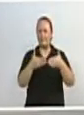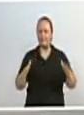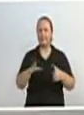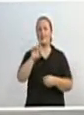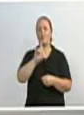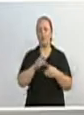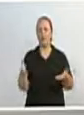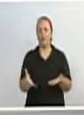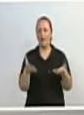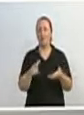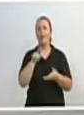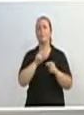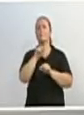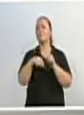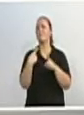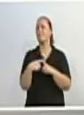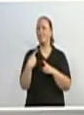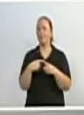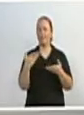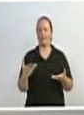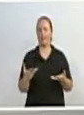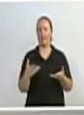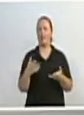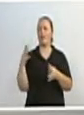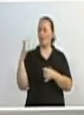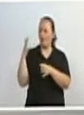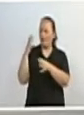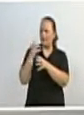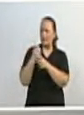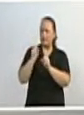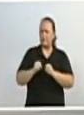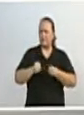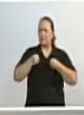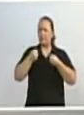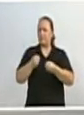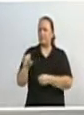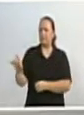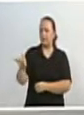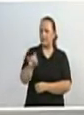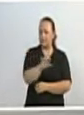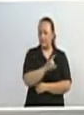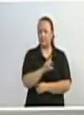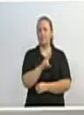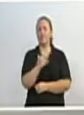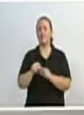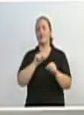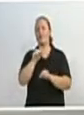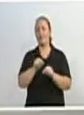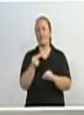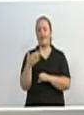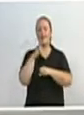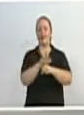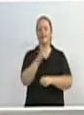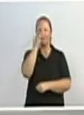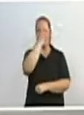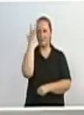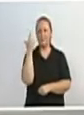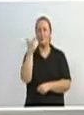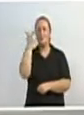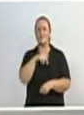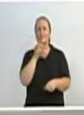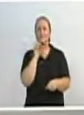uma soma de esforços que hoje é referência, mas é uma referência que é em prol daqueles que geram emprego, daqueles que